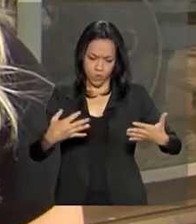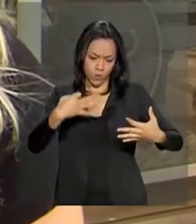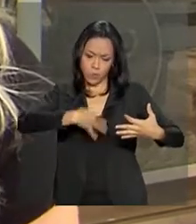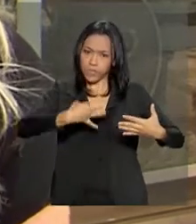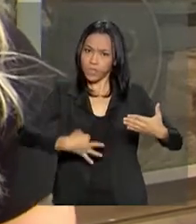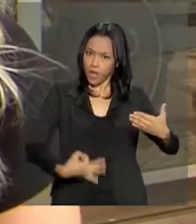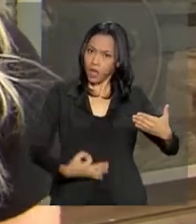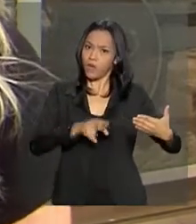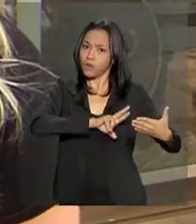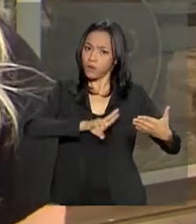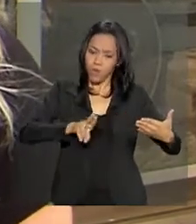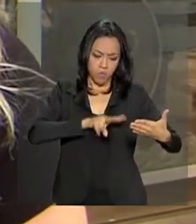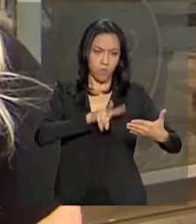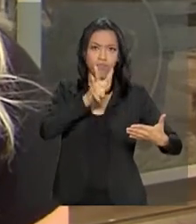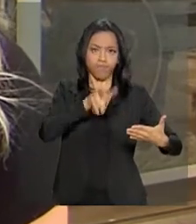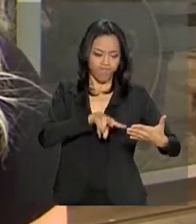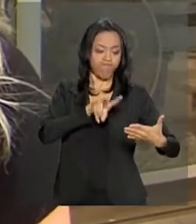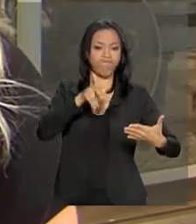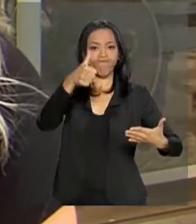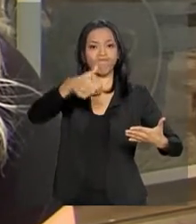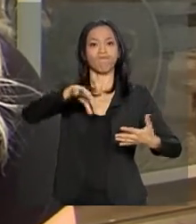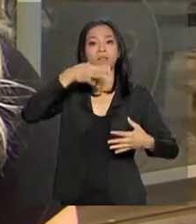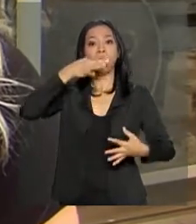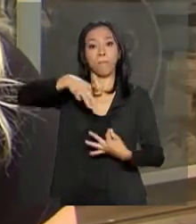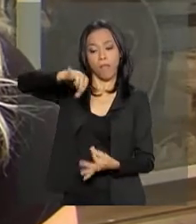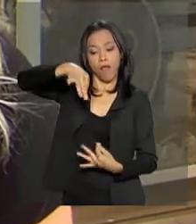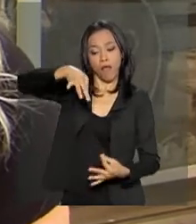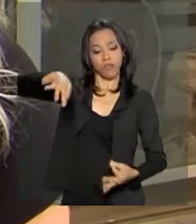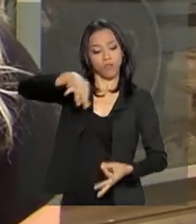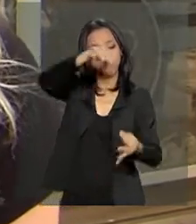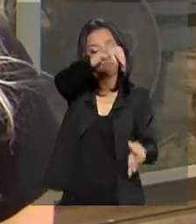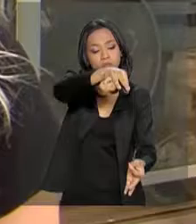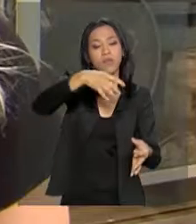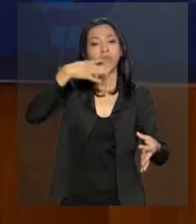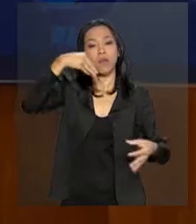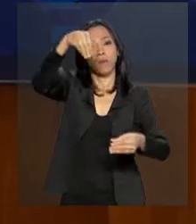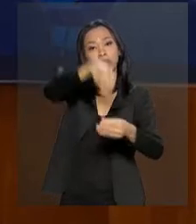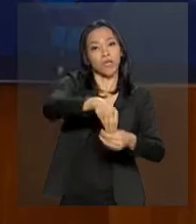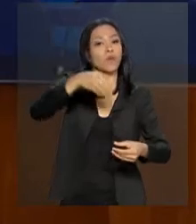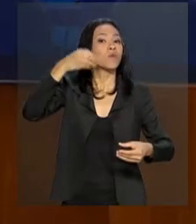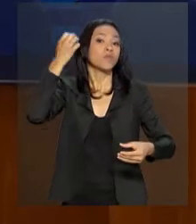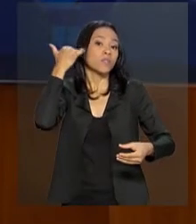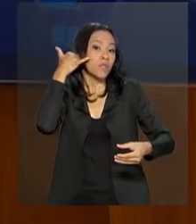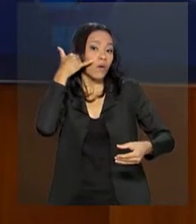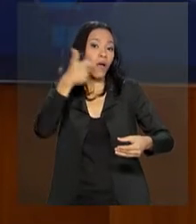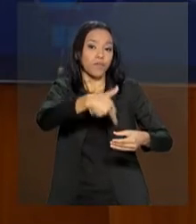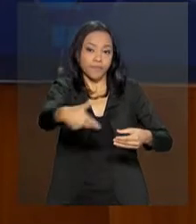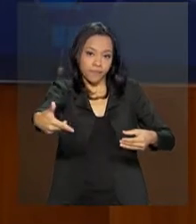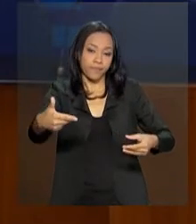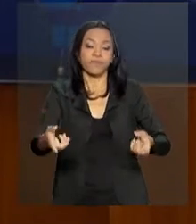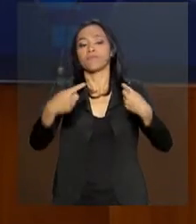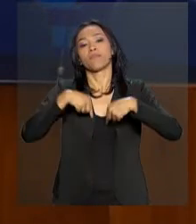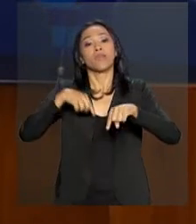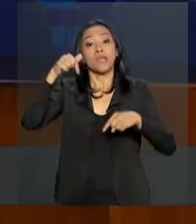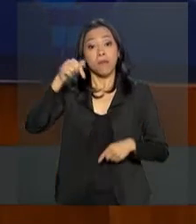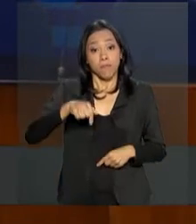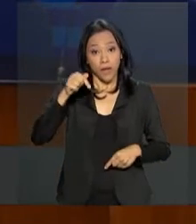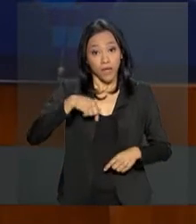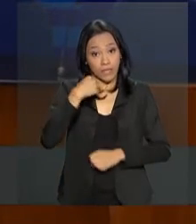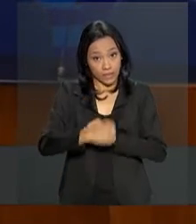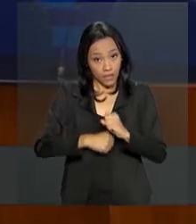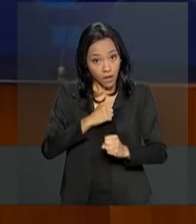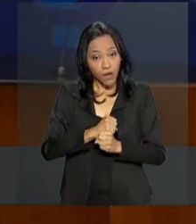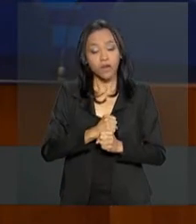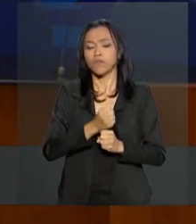certo no nosso nome, dava o plásticozinho para a gente guardar os celulares e é isso. Para o governo federal, essa edição do Enem foi considerada